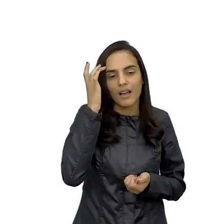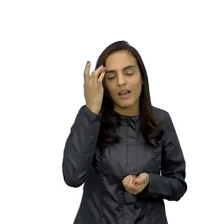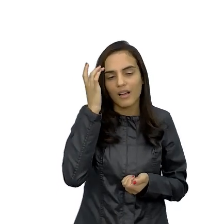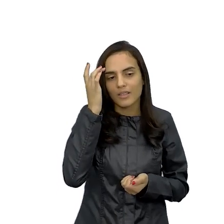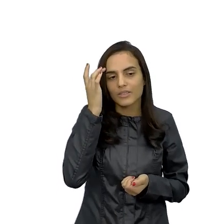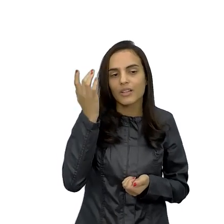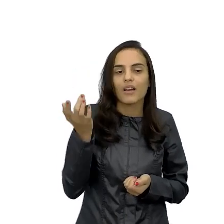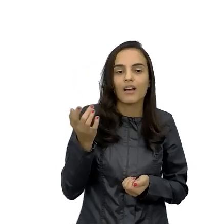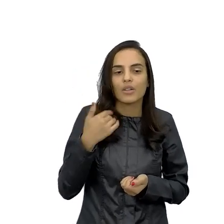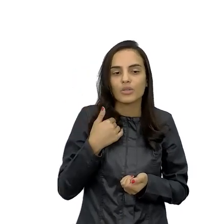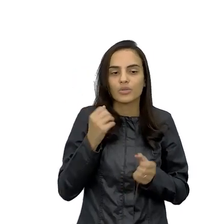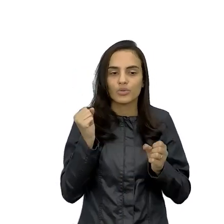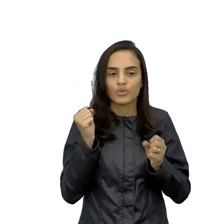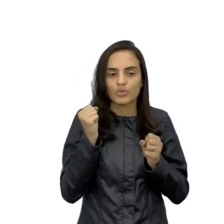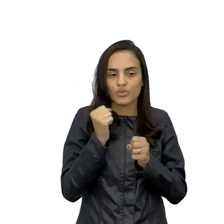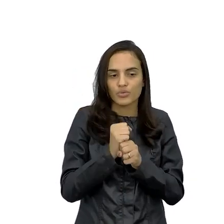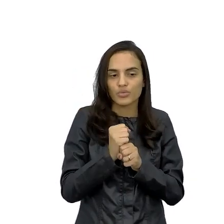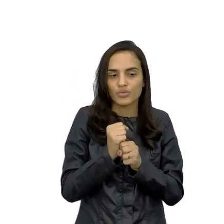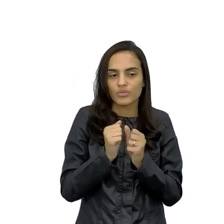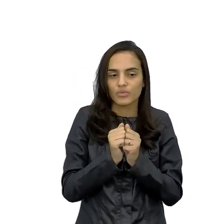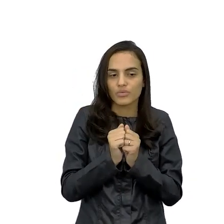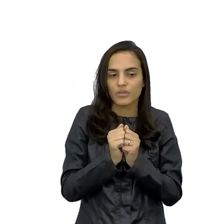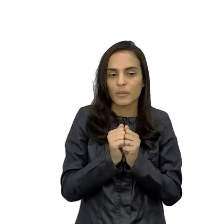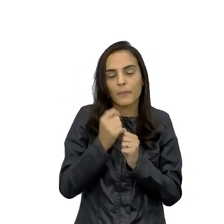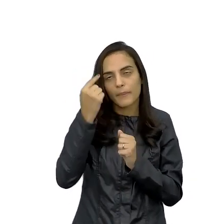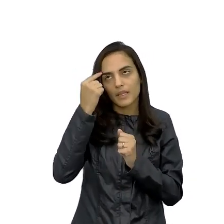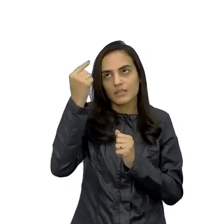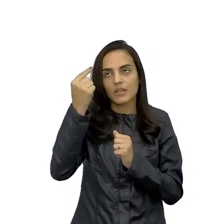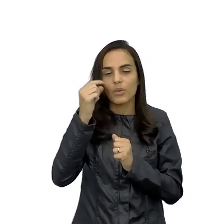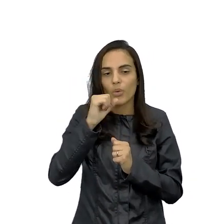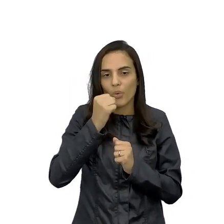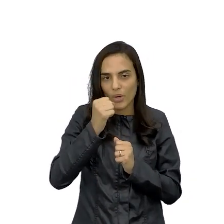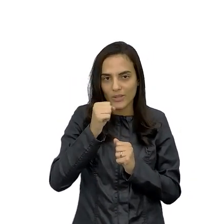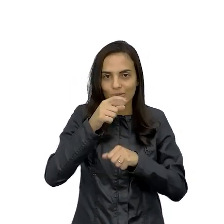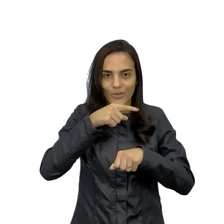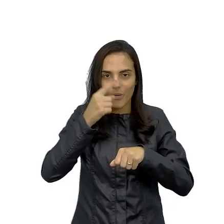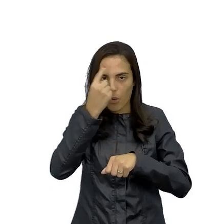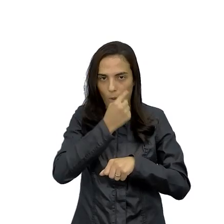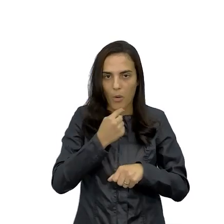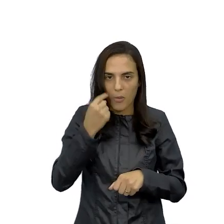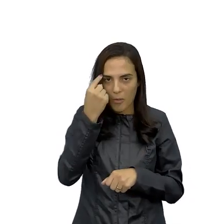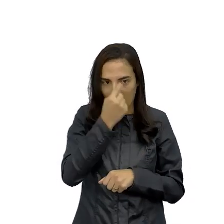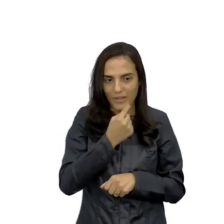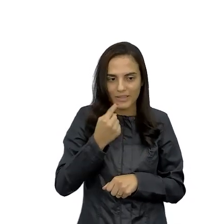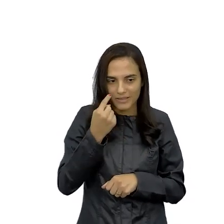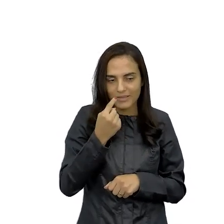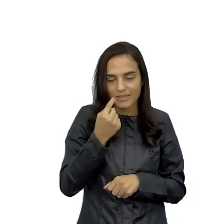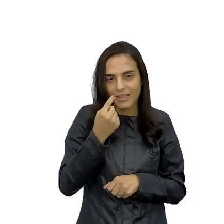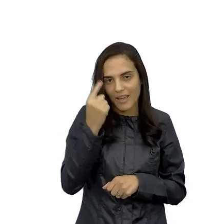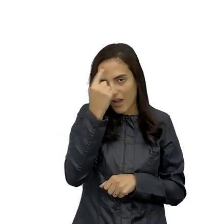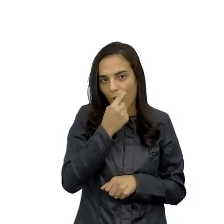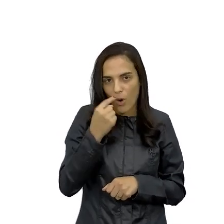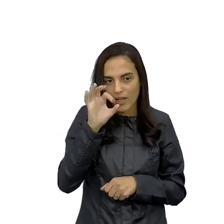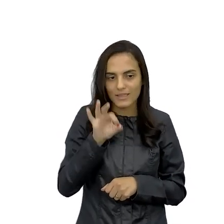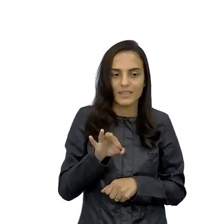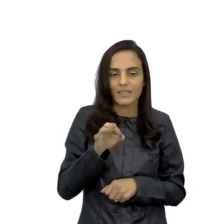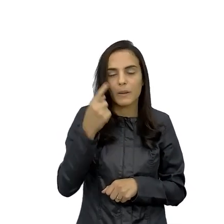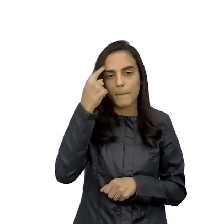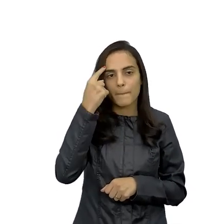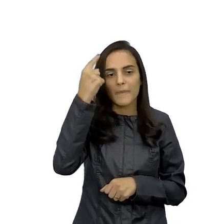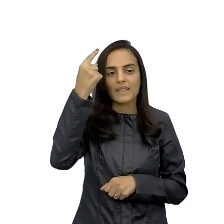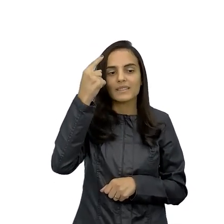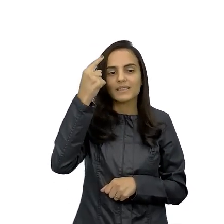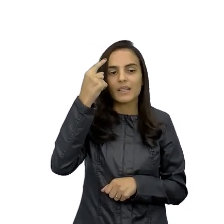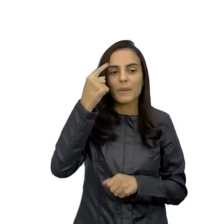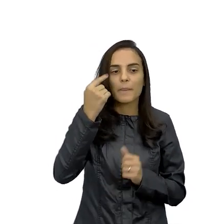ele junta aqui os 20 minutos, em vez de ele pensar em 8 horas, né, que seria a hora correta, ele pensa nas